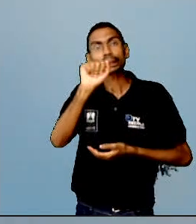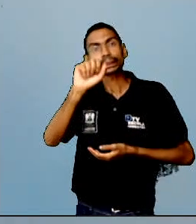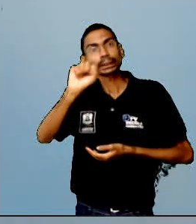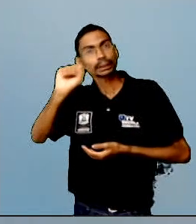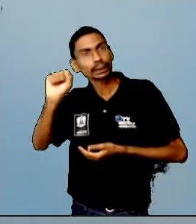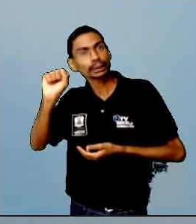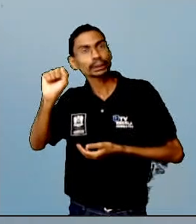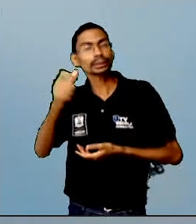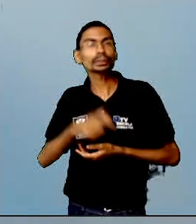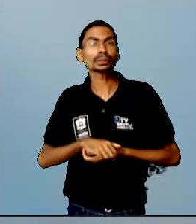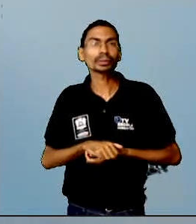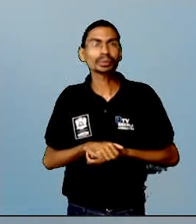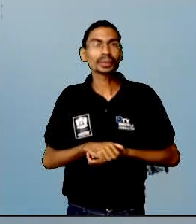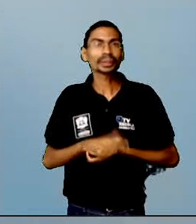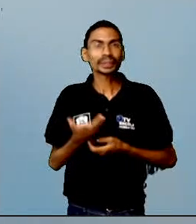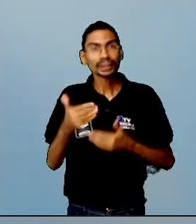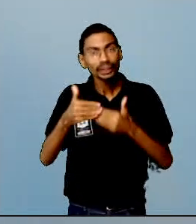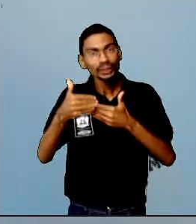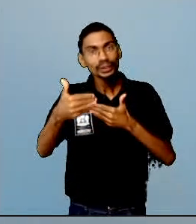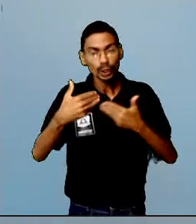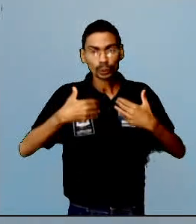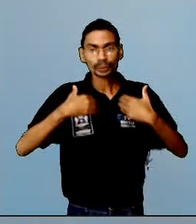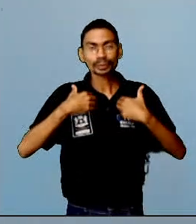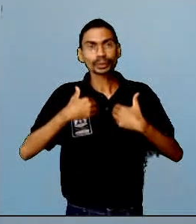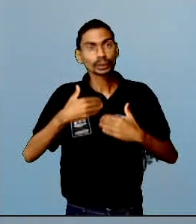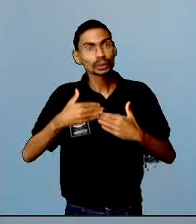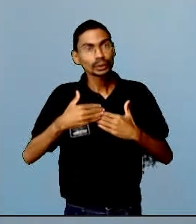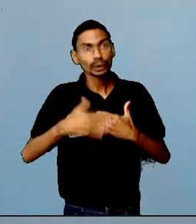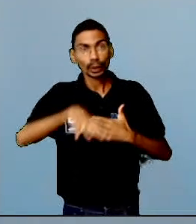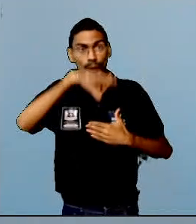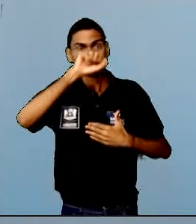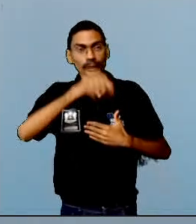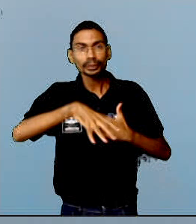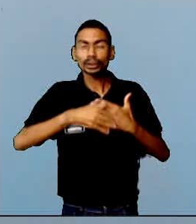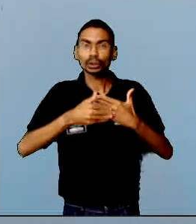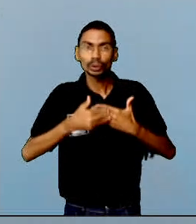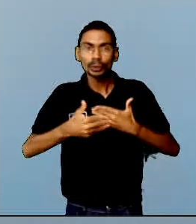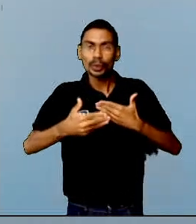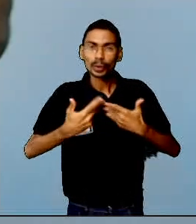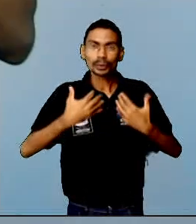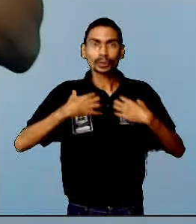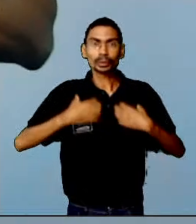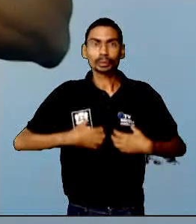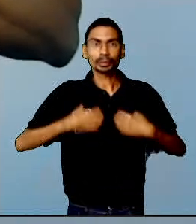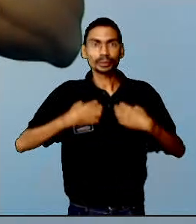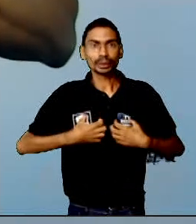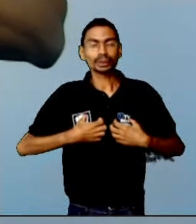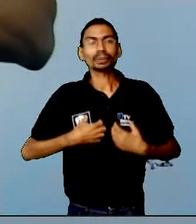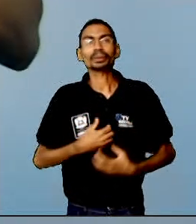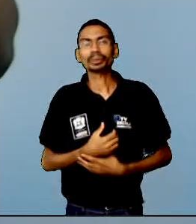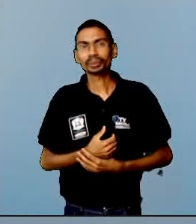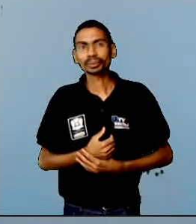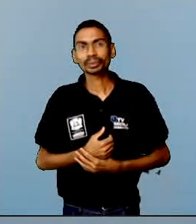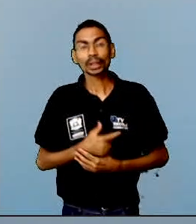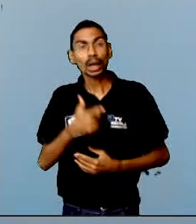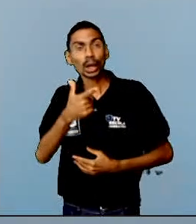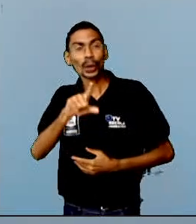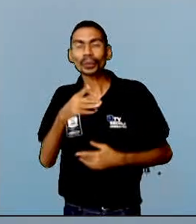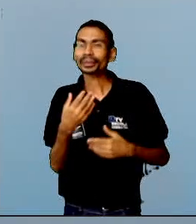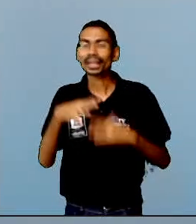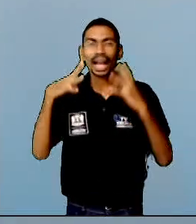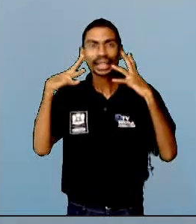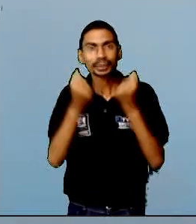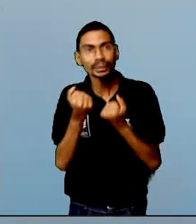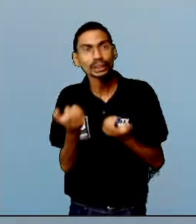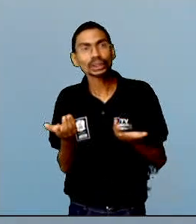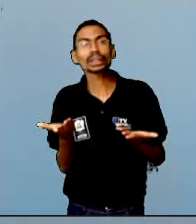acontece nos pulmões, é chamado de respiração pulmonar. Em outros animais, a troca